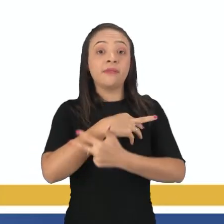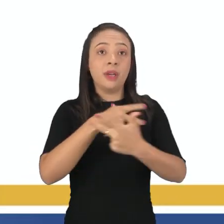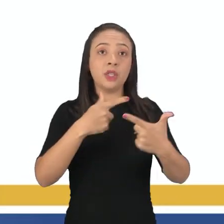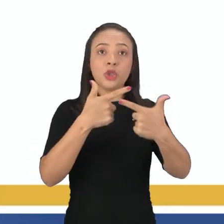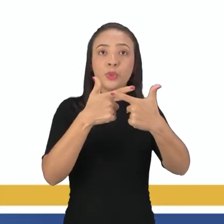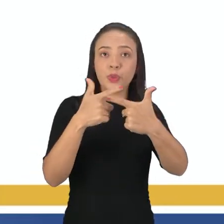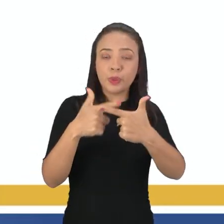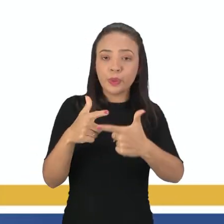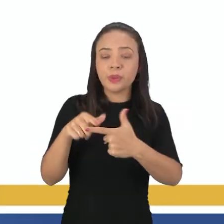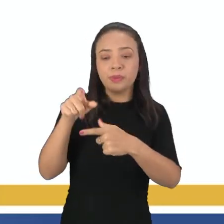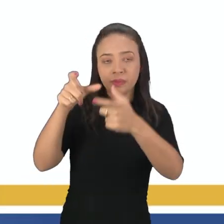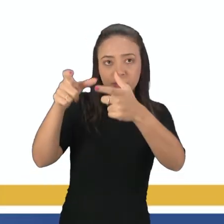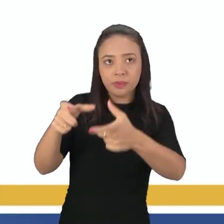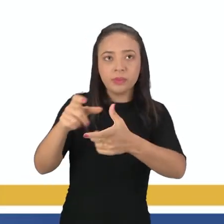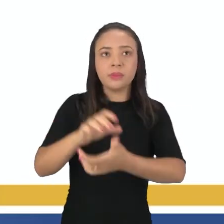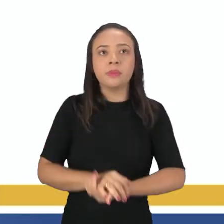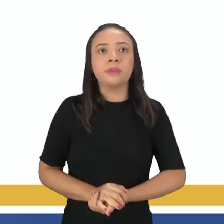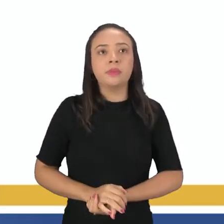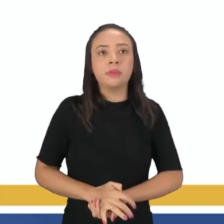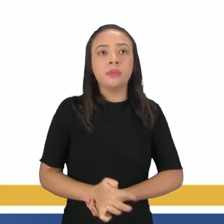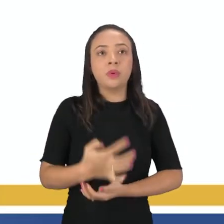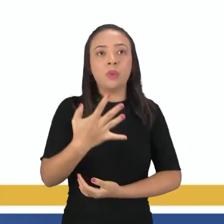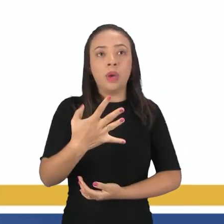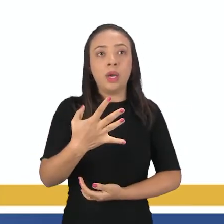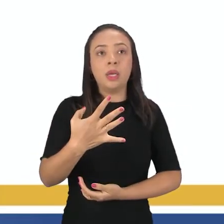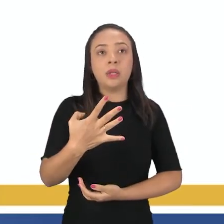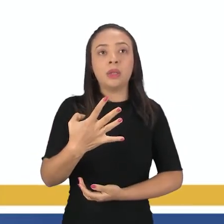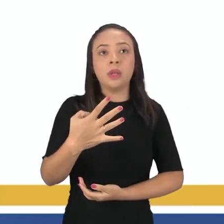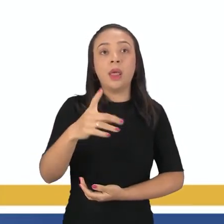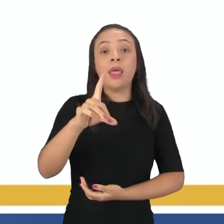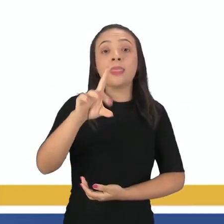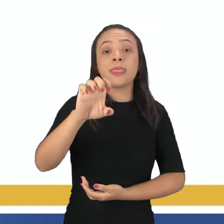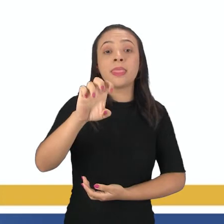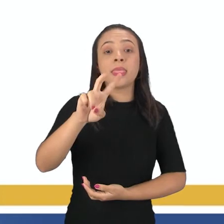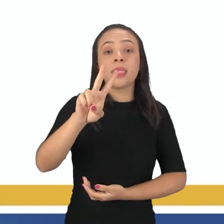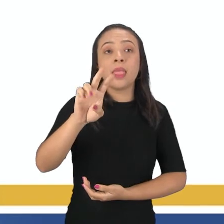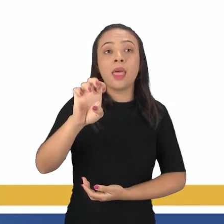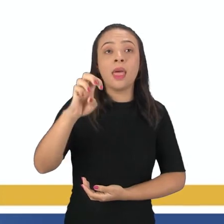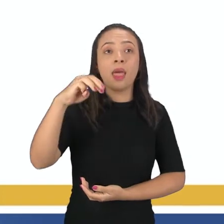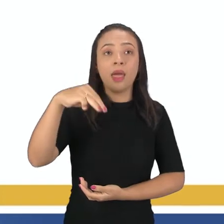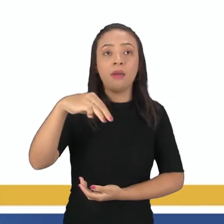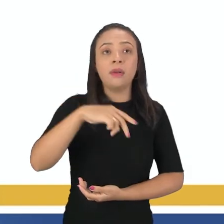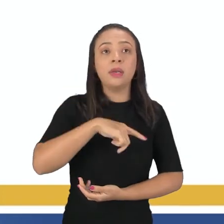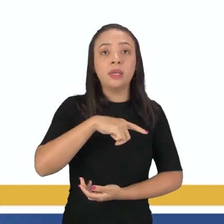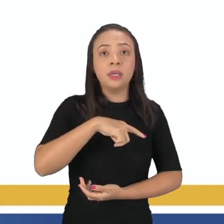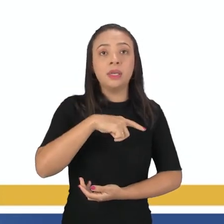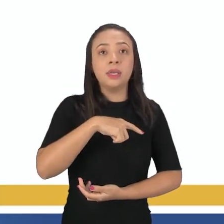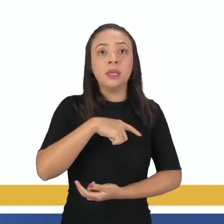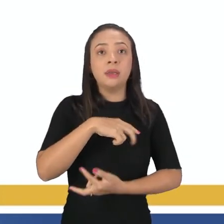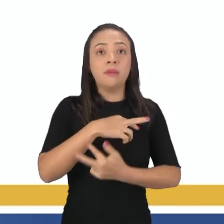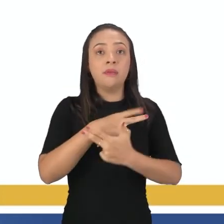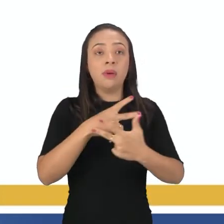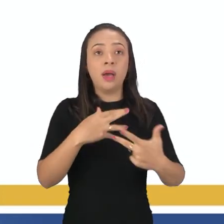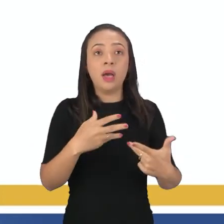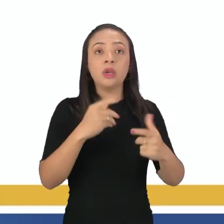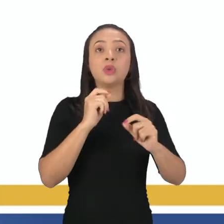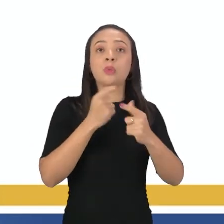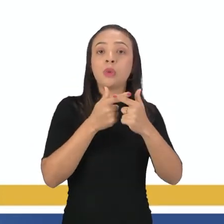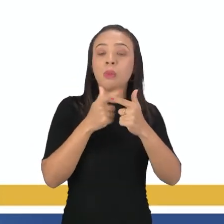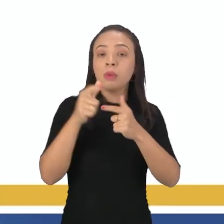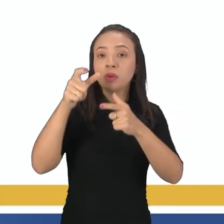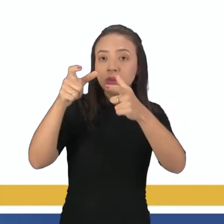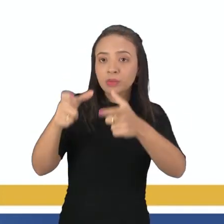muitos problemas naquele lugar. 4. Devem existir muitos problemas naquele